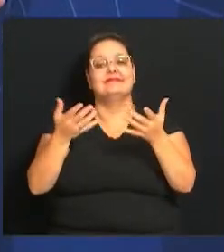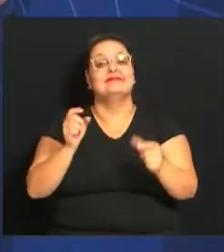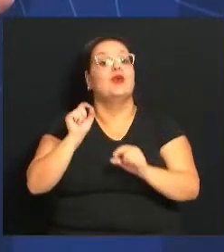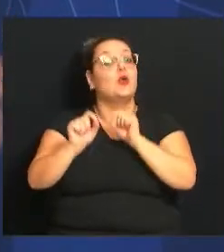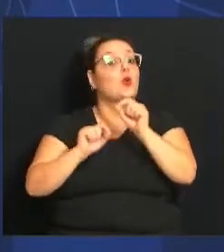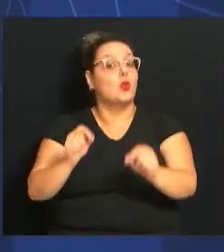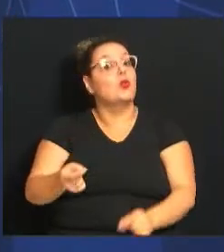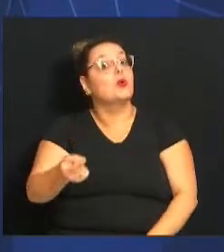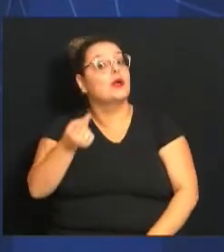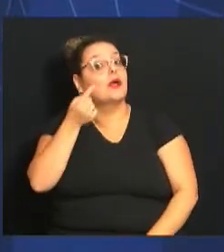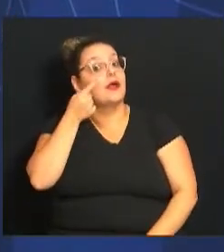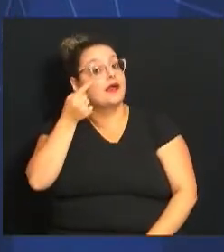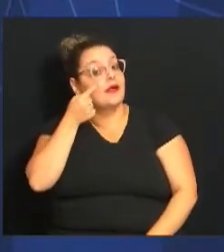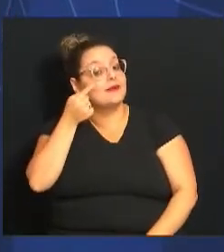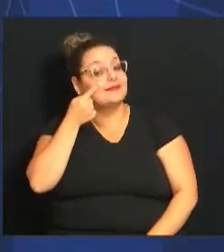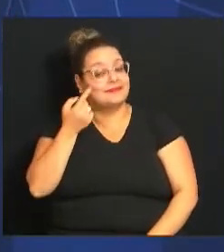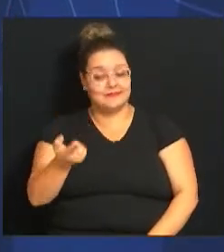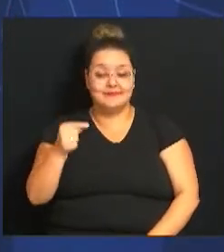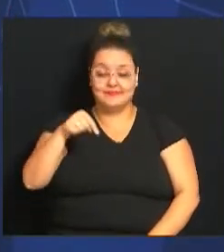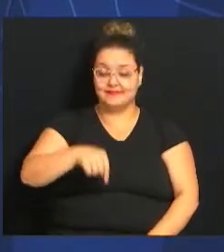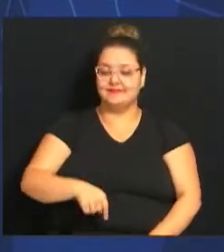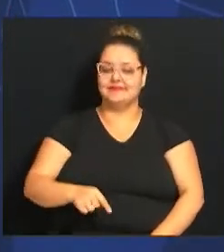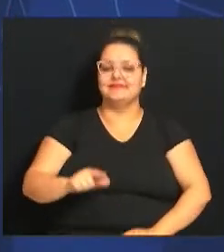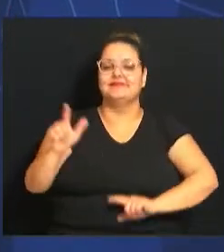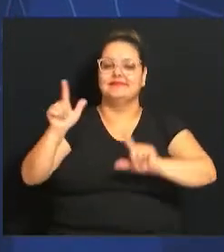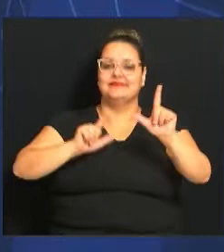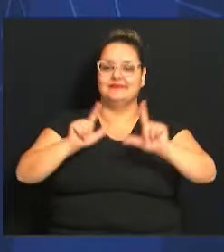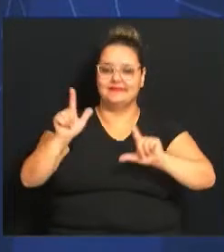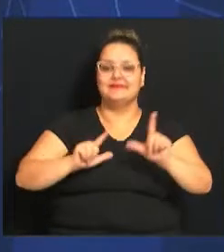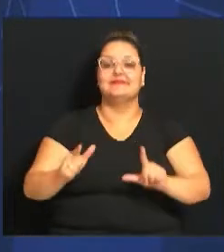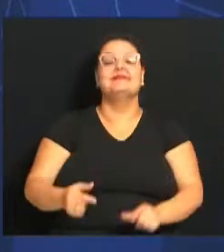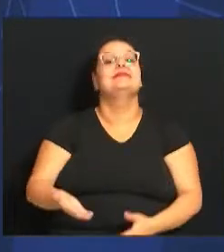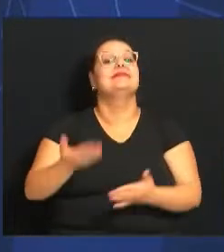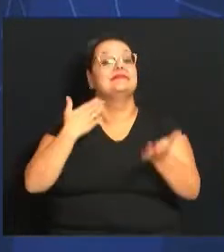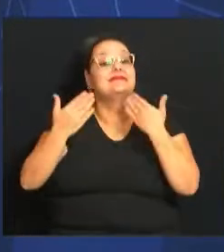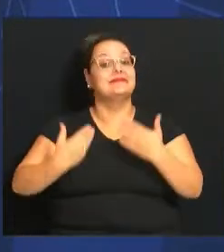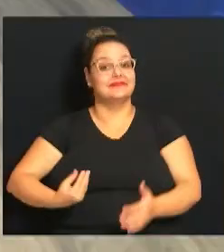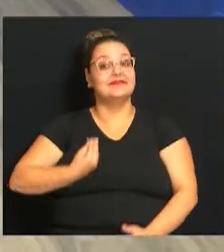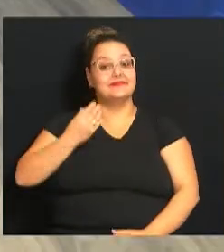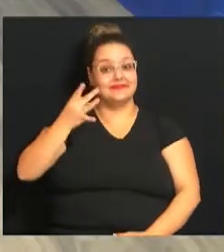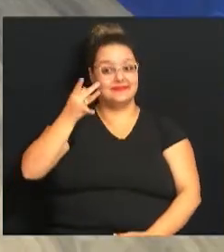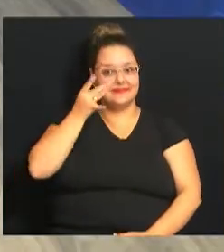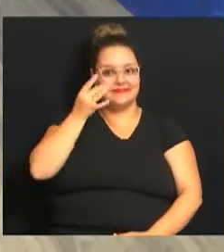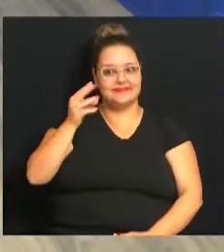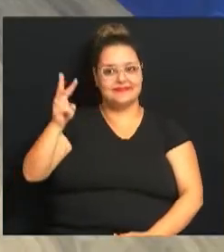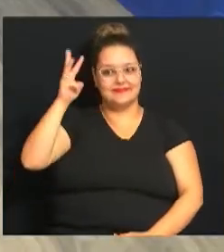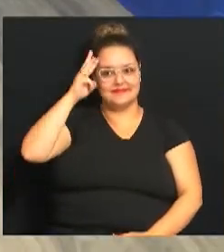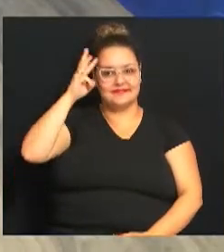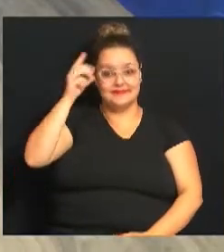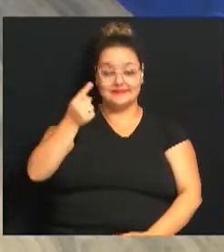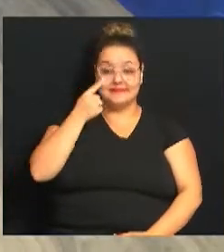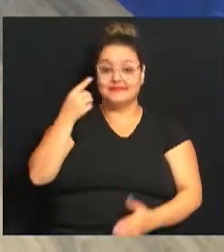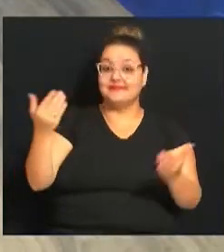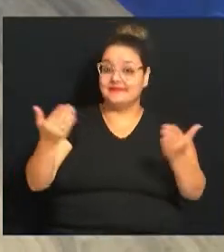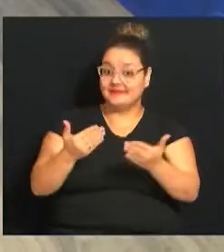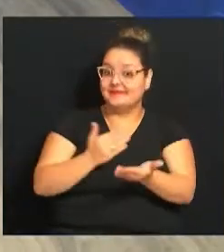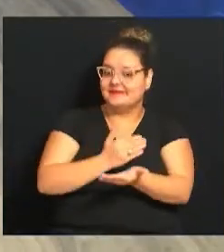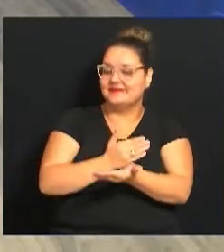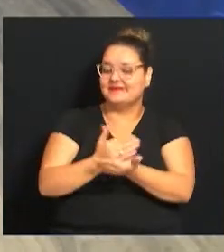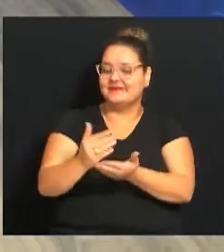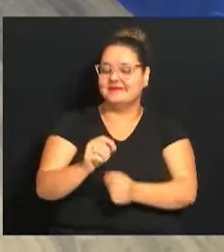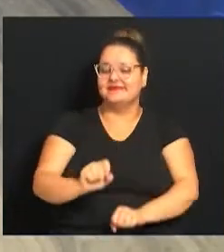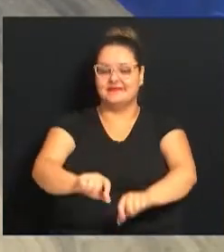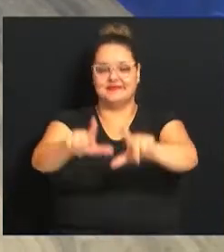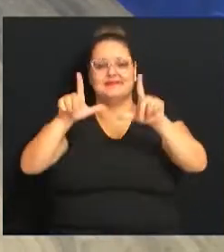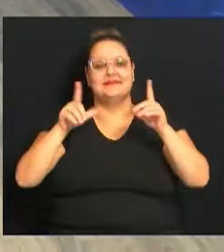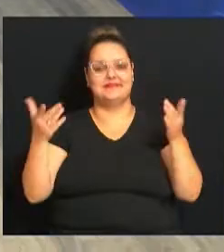quer assistir aqui no nosso telejornal, que a gente conversa ao vivo nesta terça-feira. Confira a partir de agora os